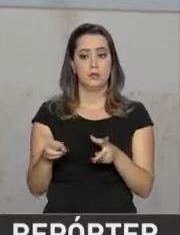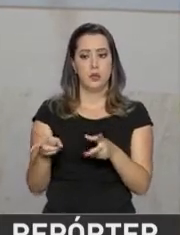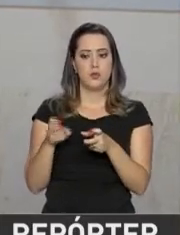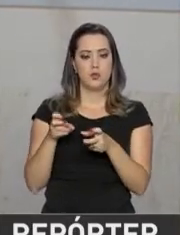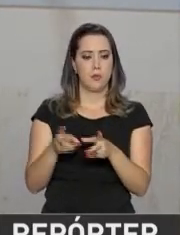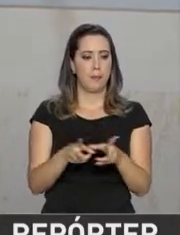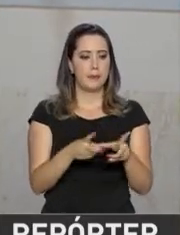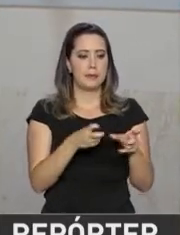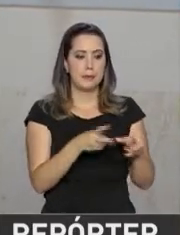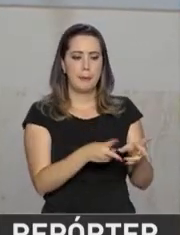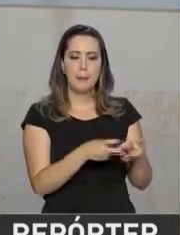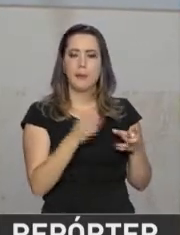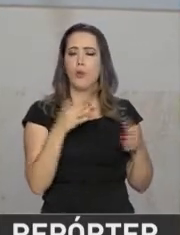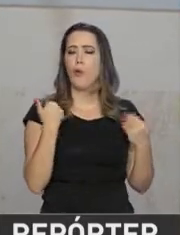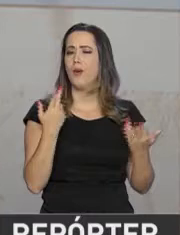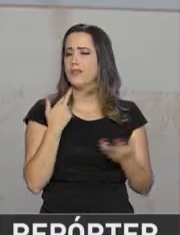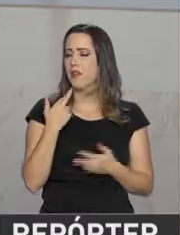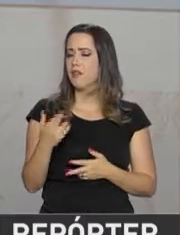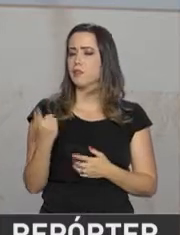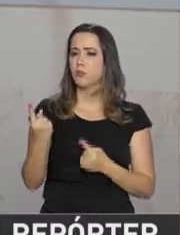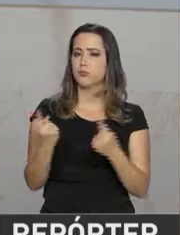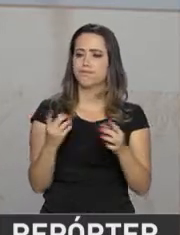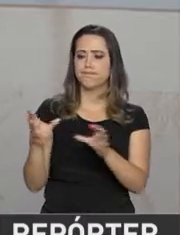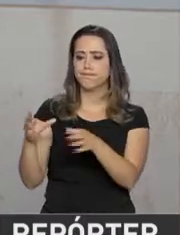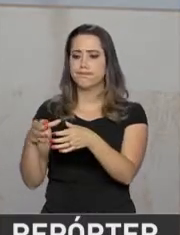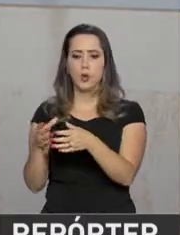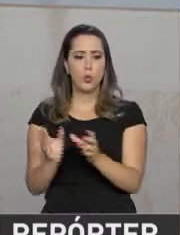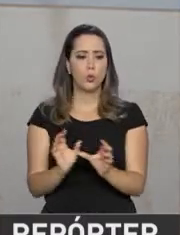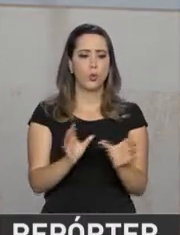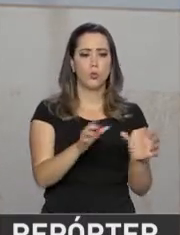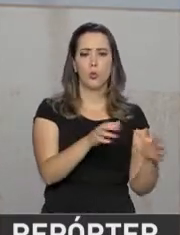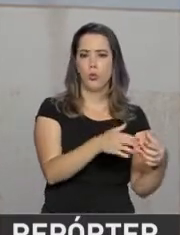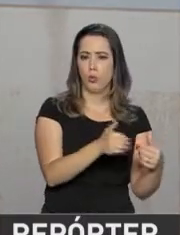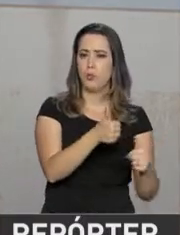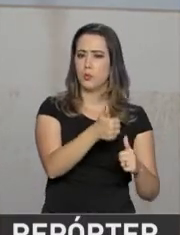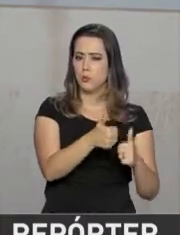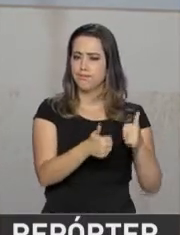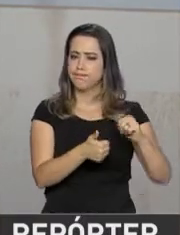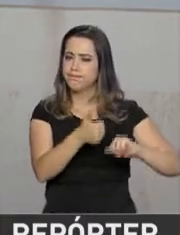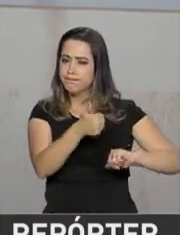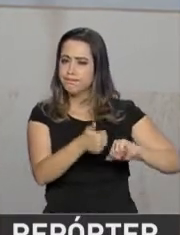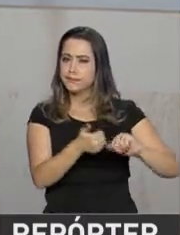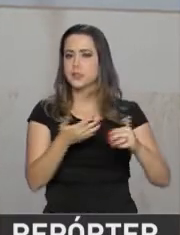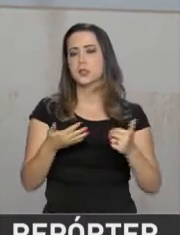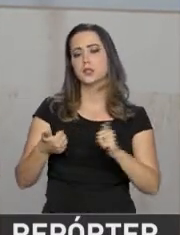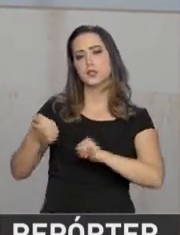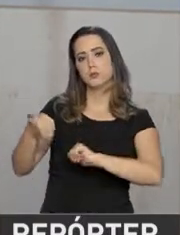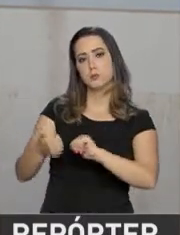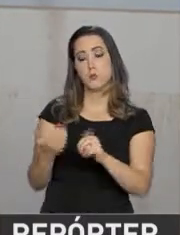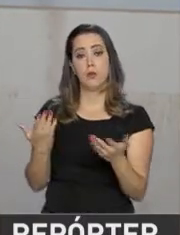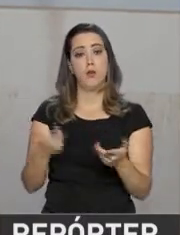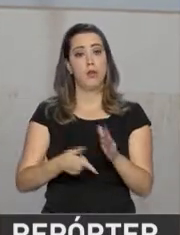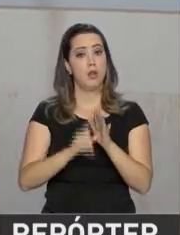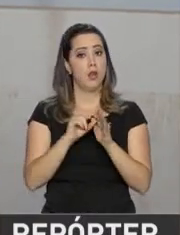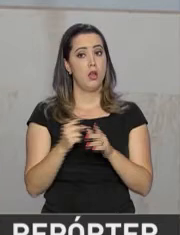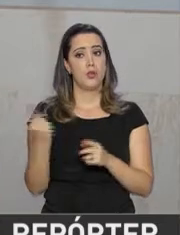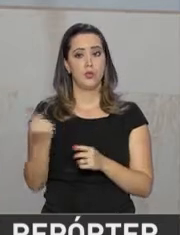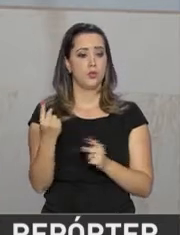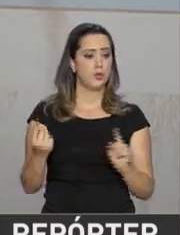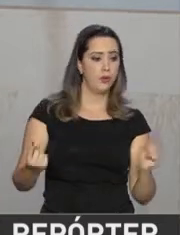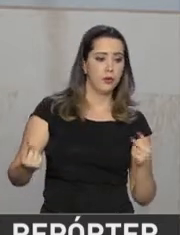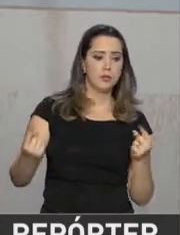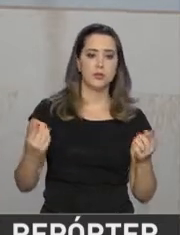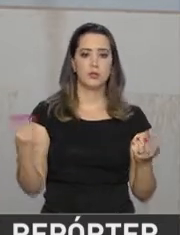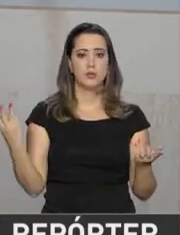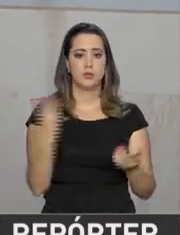os resultados desse novo formato anteriormente isso era feito de forma isolada por ministério agora os três ministérios